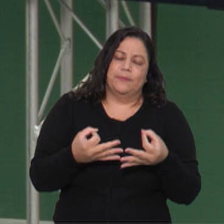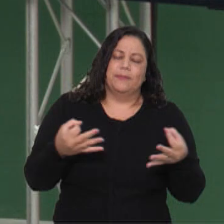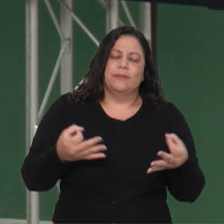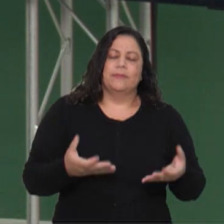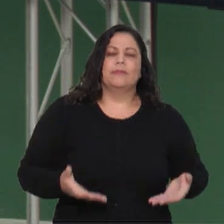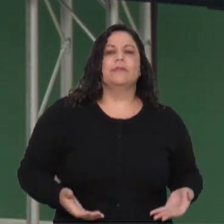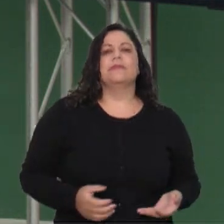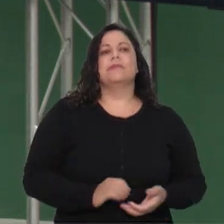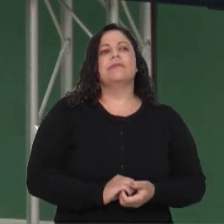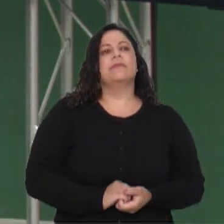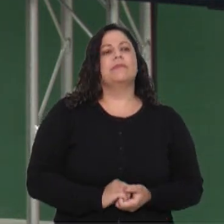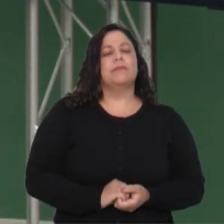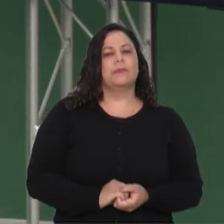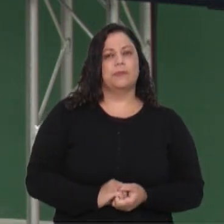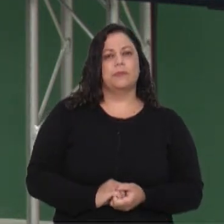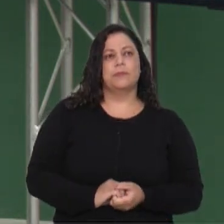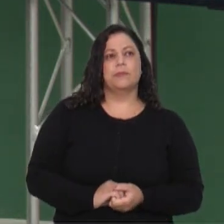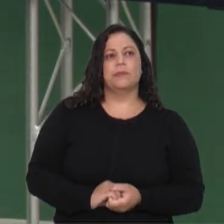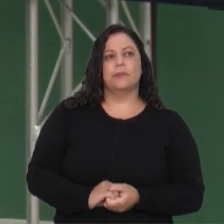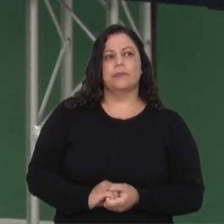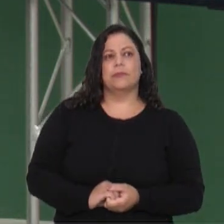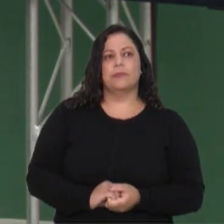cadeira.